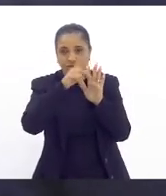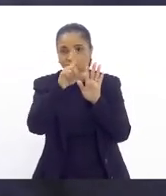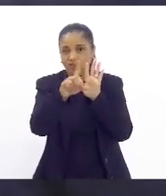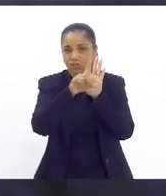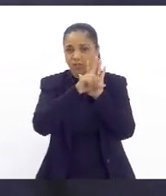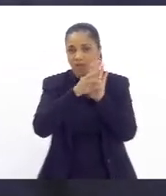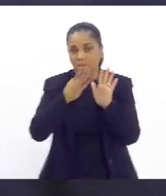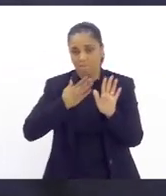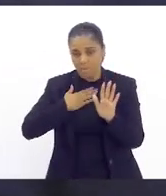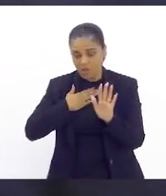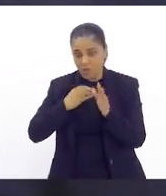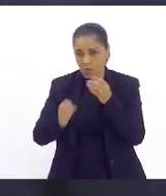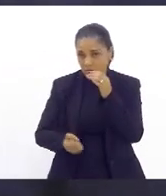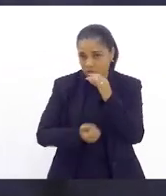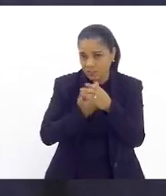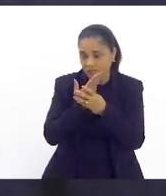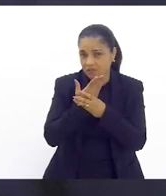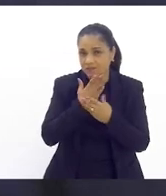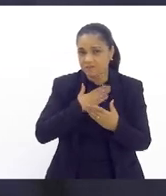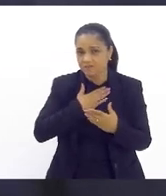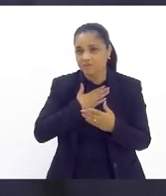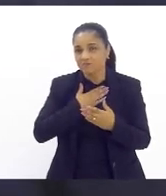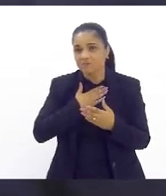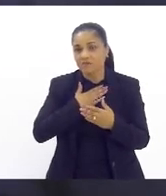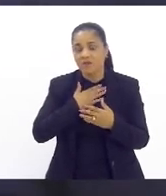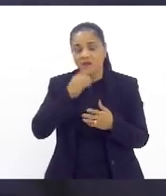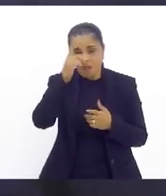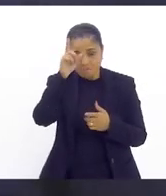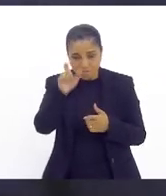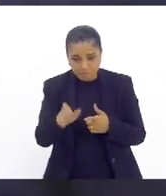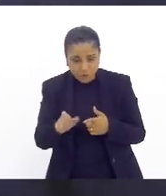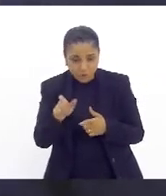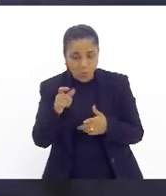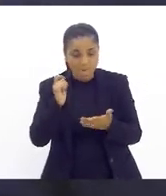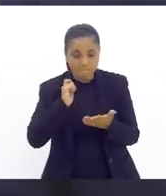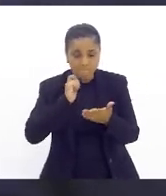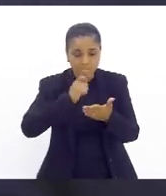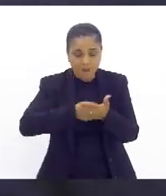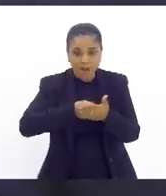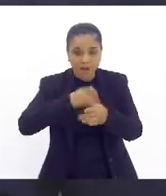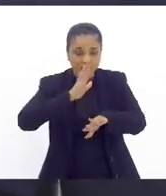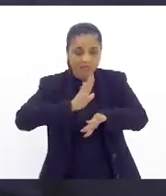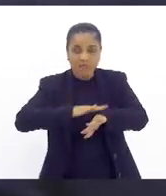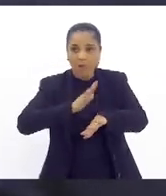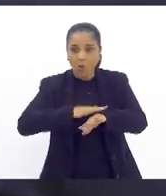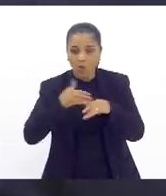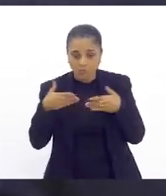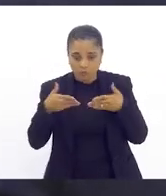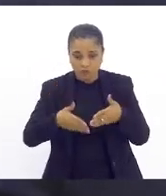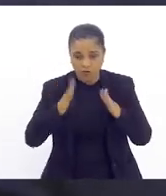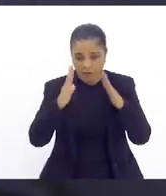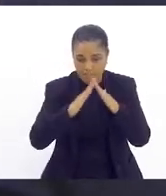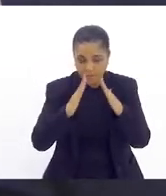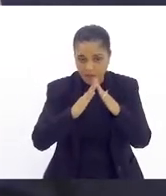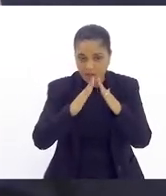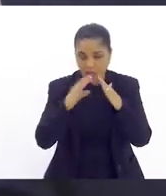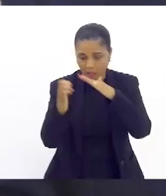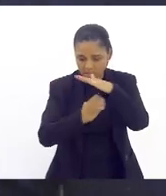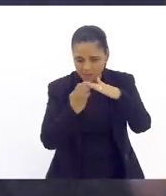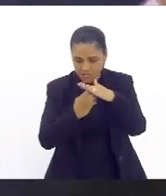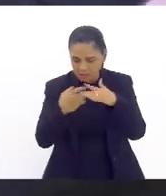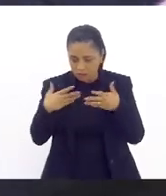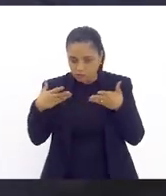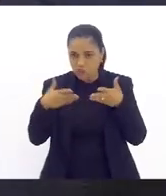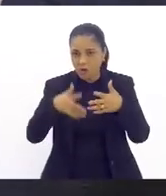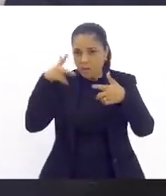mentoria que possibilita a pessoa pagar conta ali na hora pô isso a pessoa o funcionário que foi efetuar o